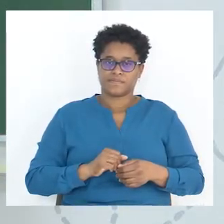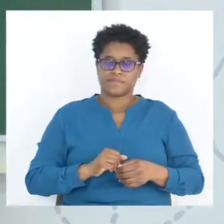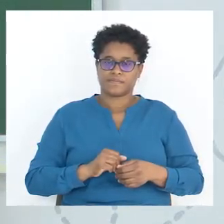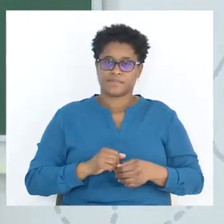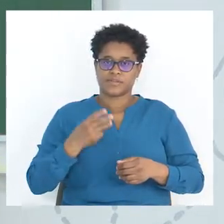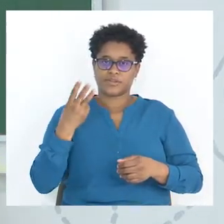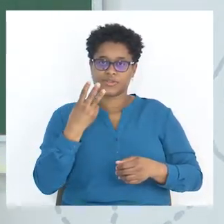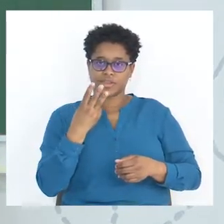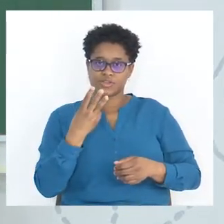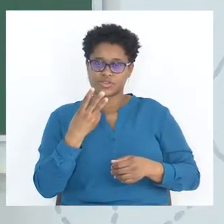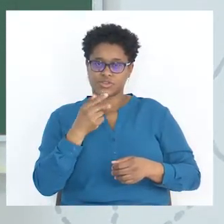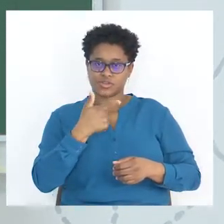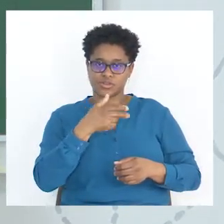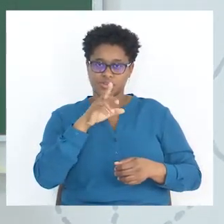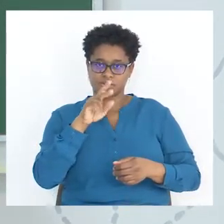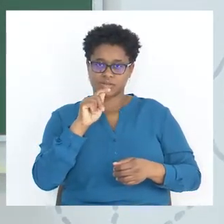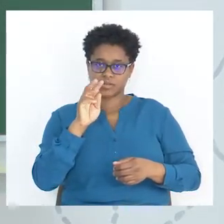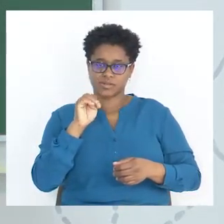de 3...